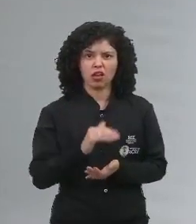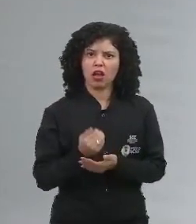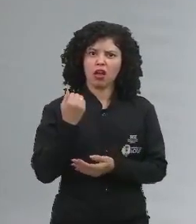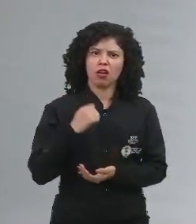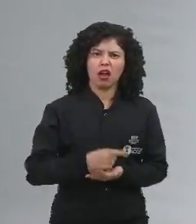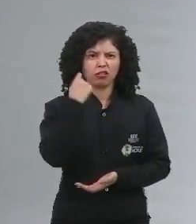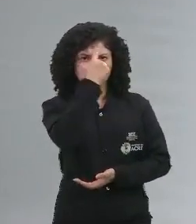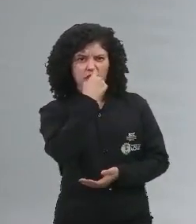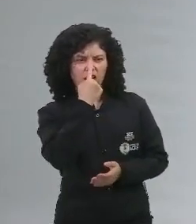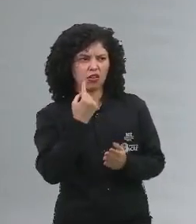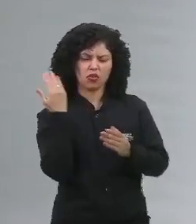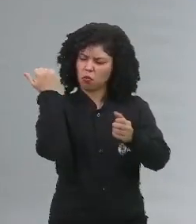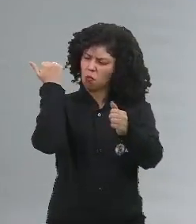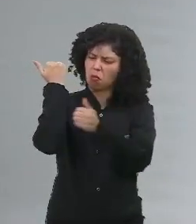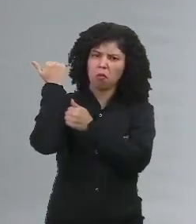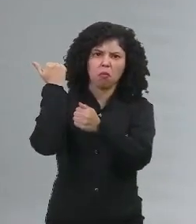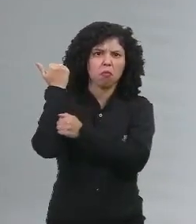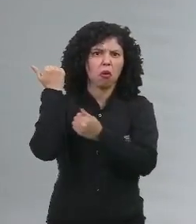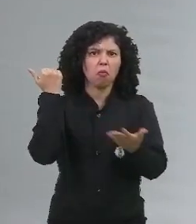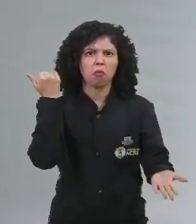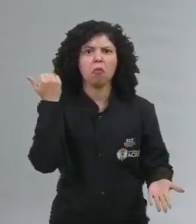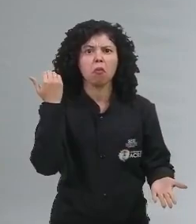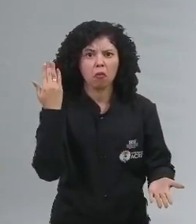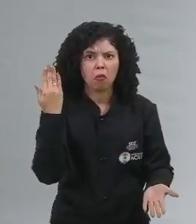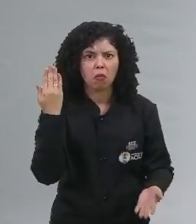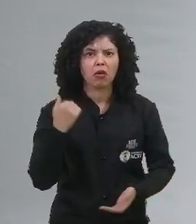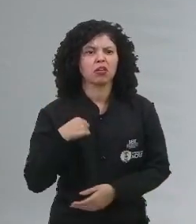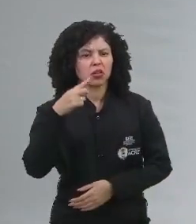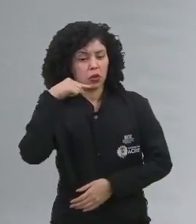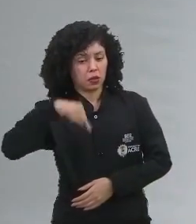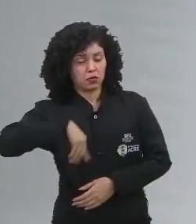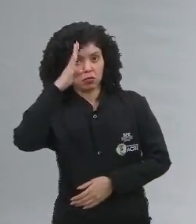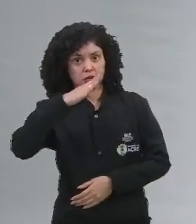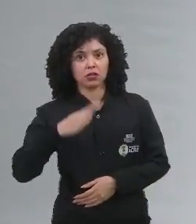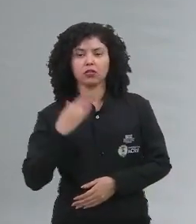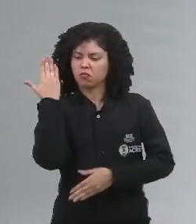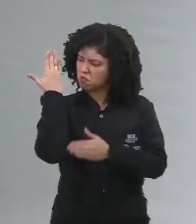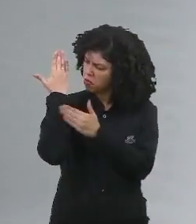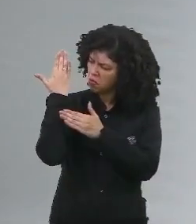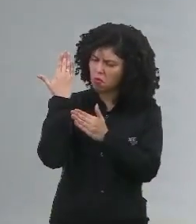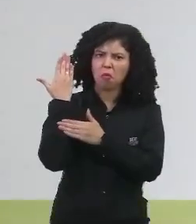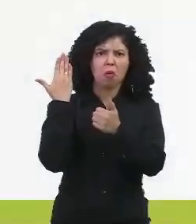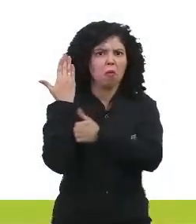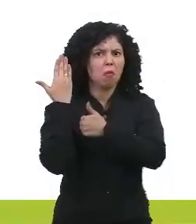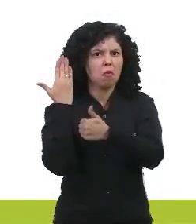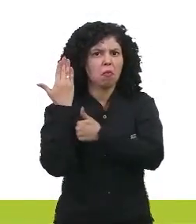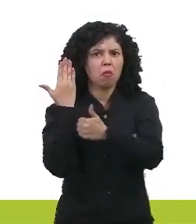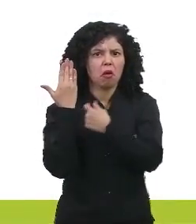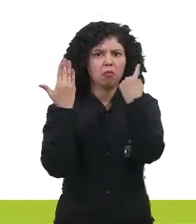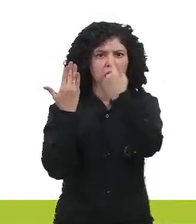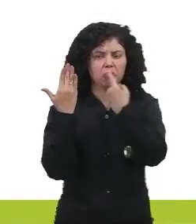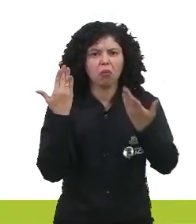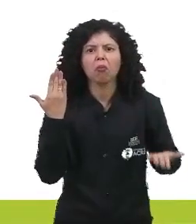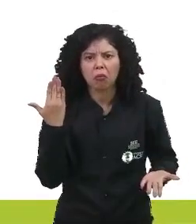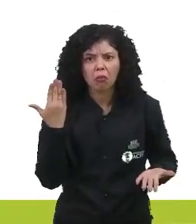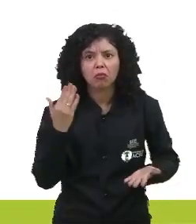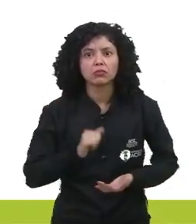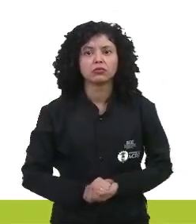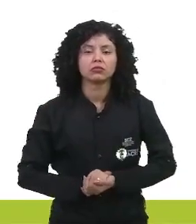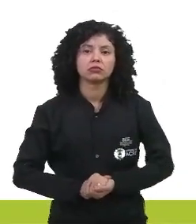E aí nós aqui no Brasil, nós temos muita gente que tem a cara de pau, tem lata. E aí,